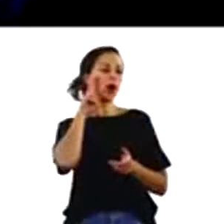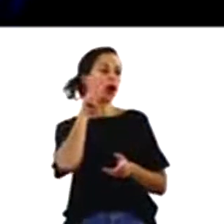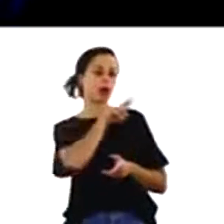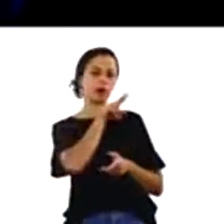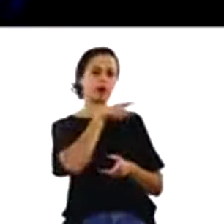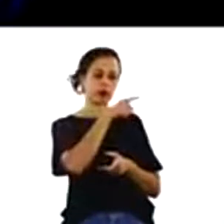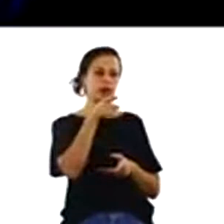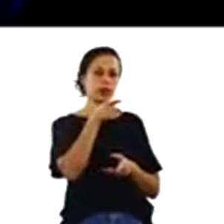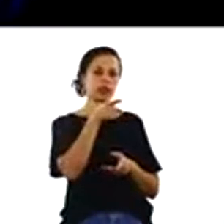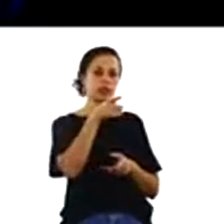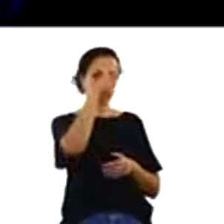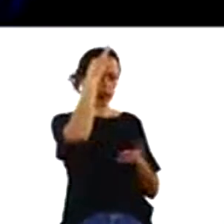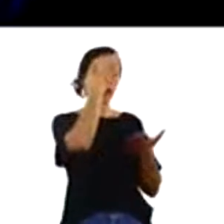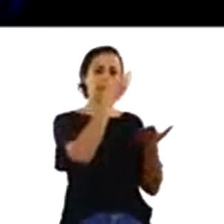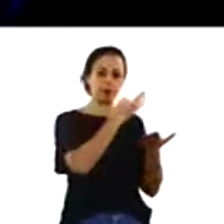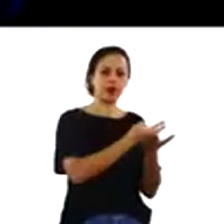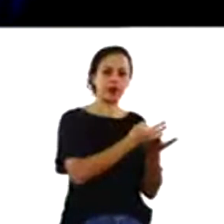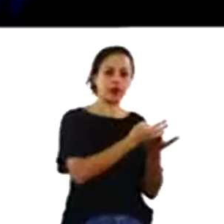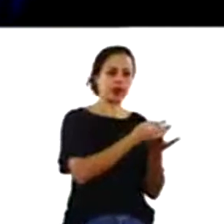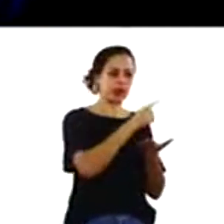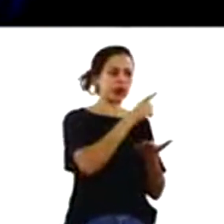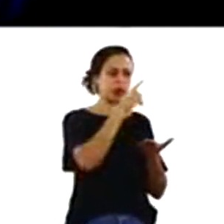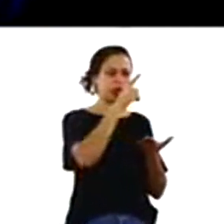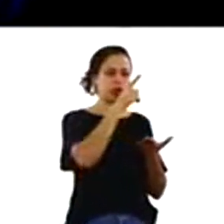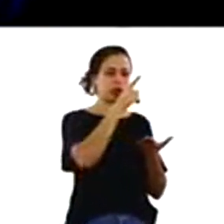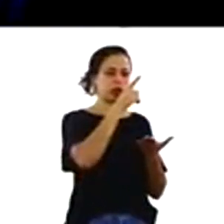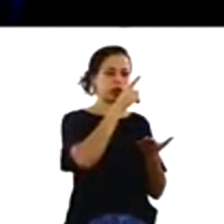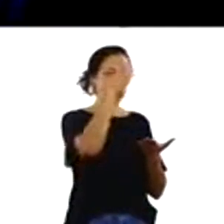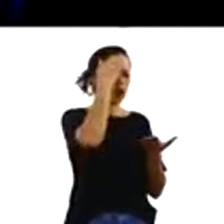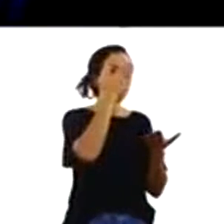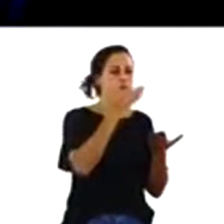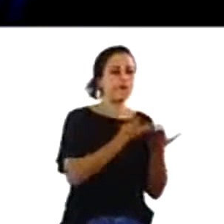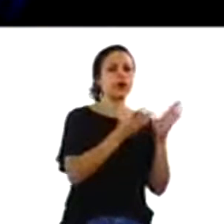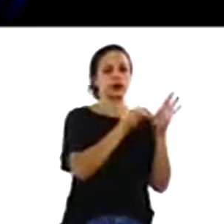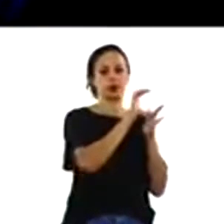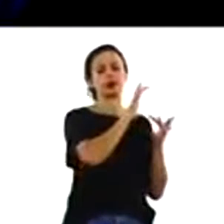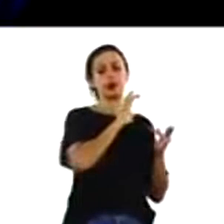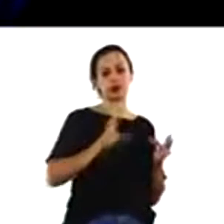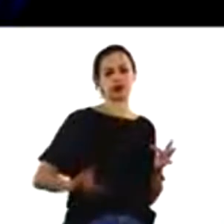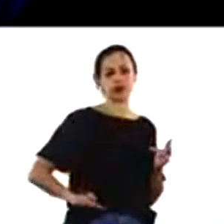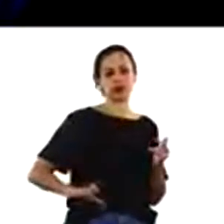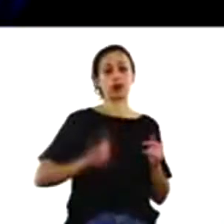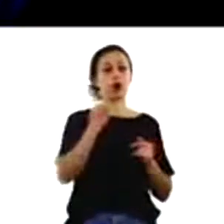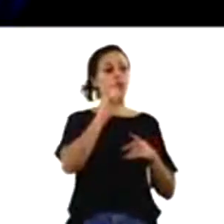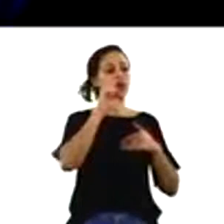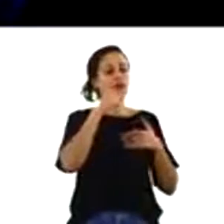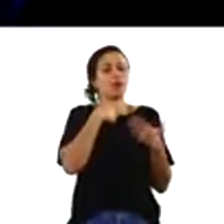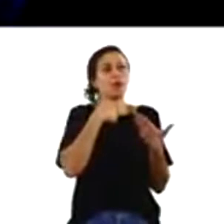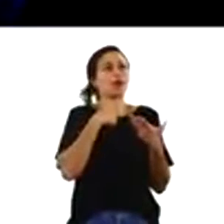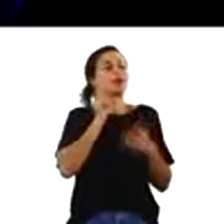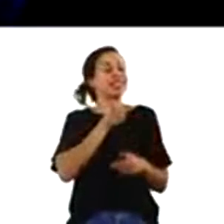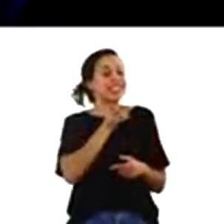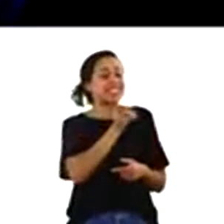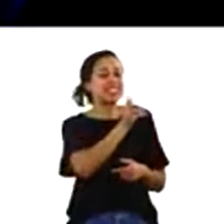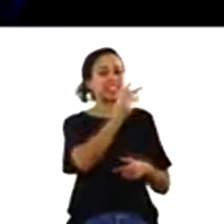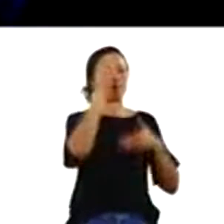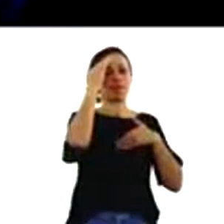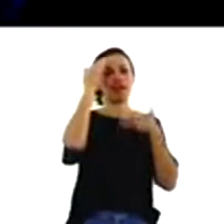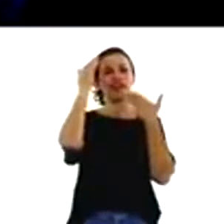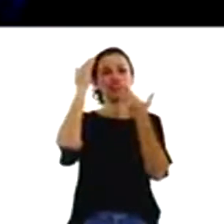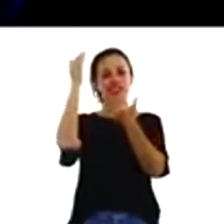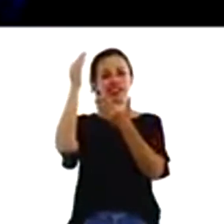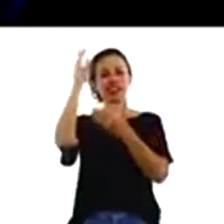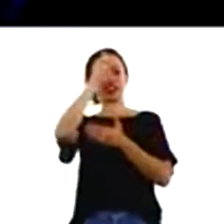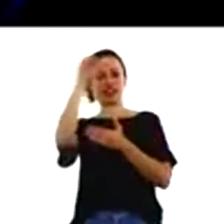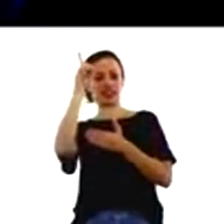e o amor para com todos os santos, não cesso de dar graças por vós, fazendo menção de